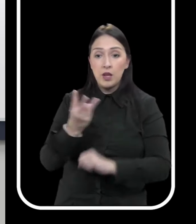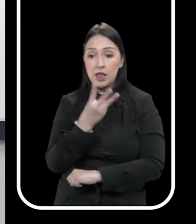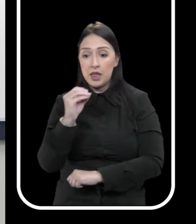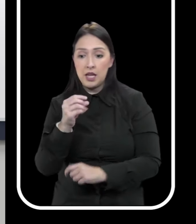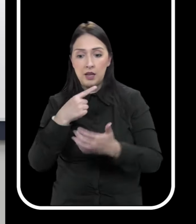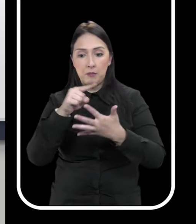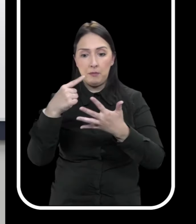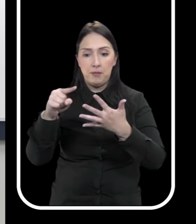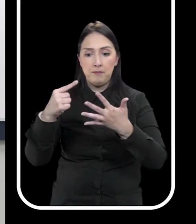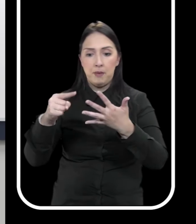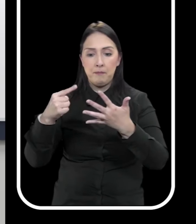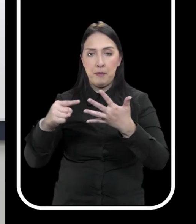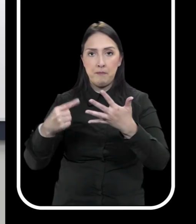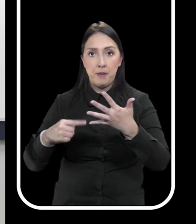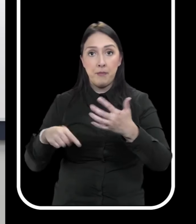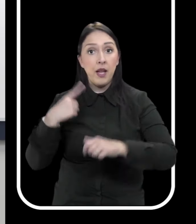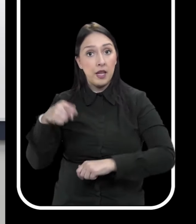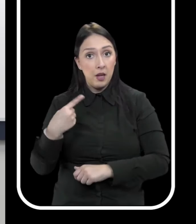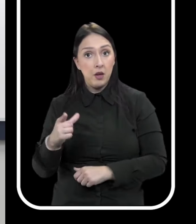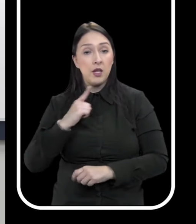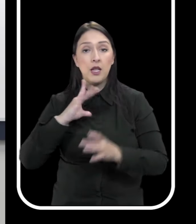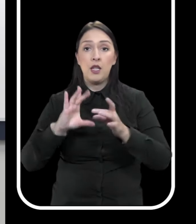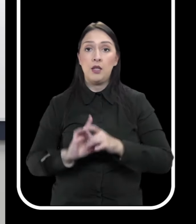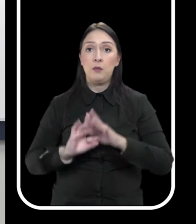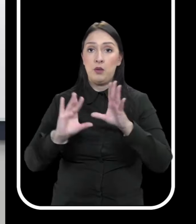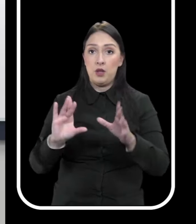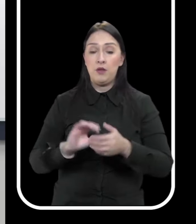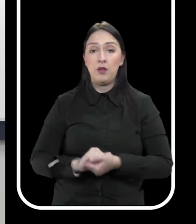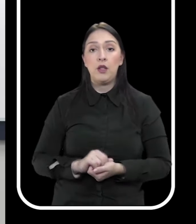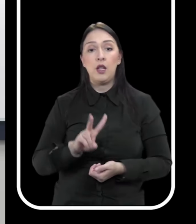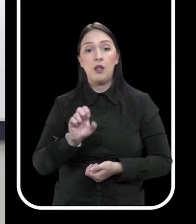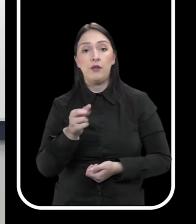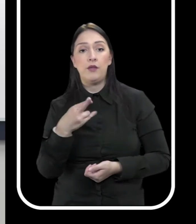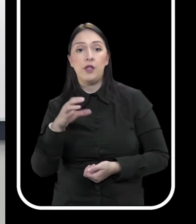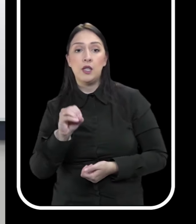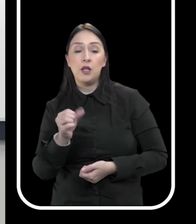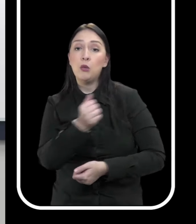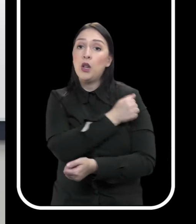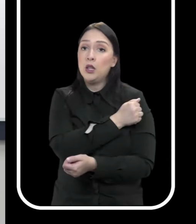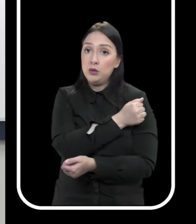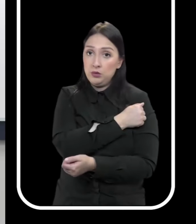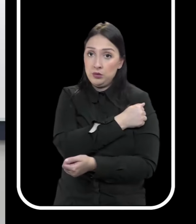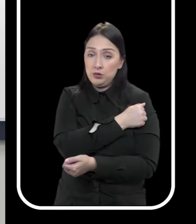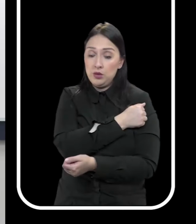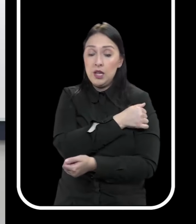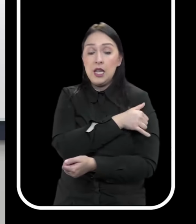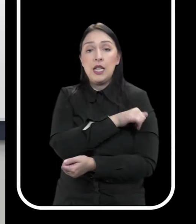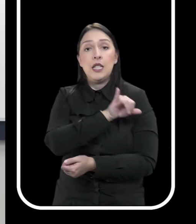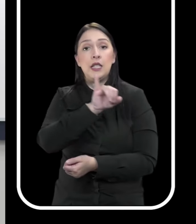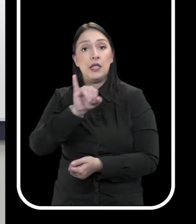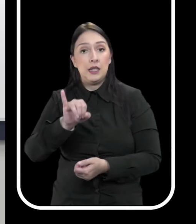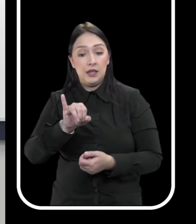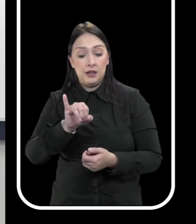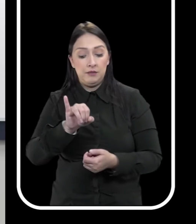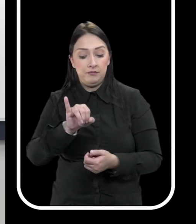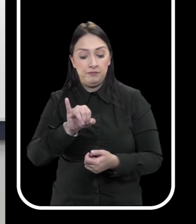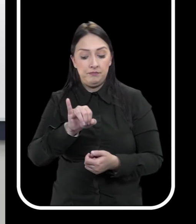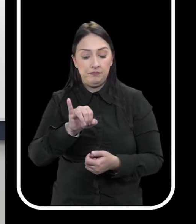até 30 elementos. Tá? Depois eles têm também disponível uma versão estudantil,